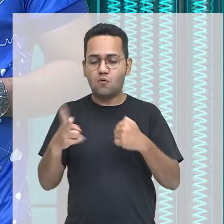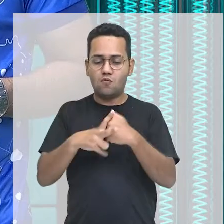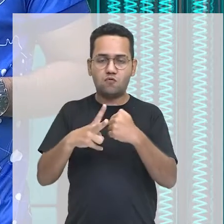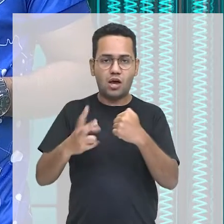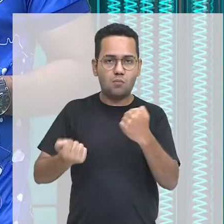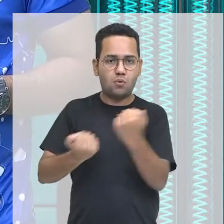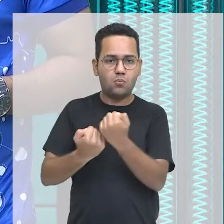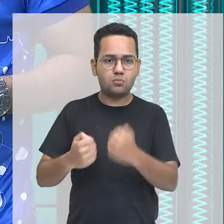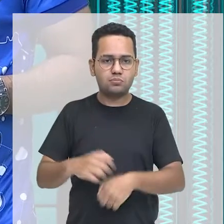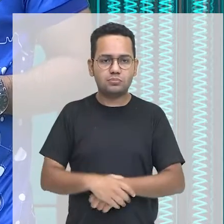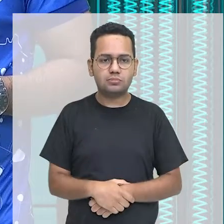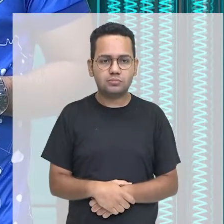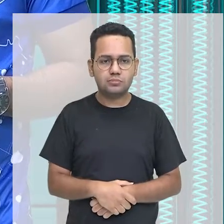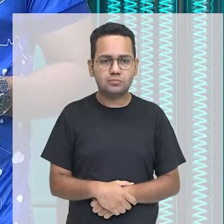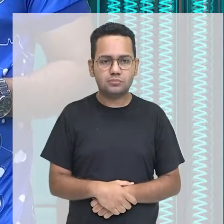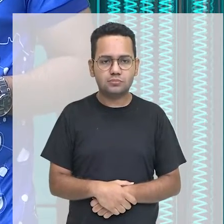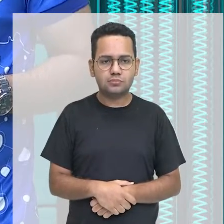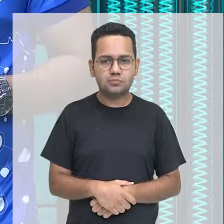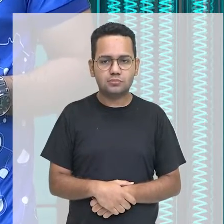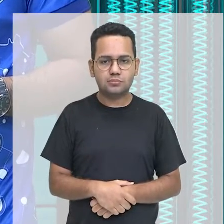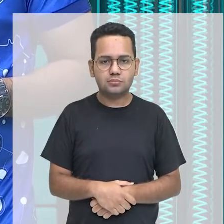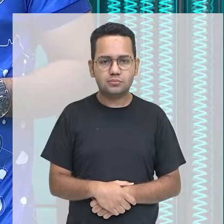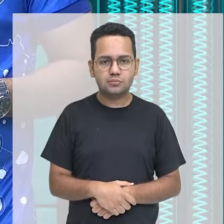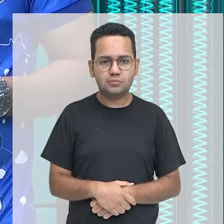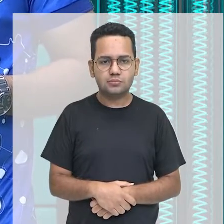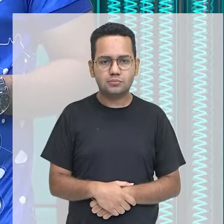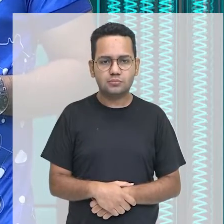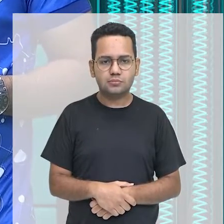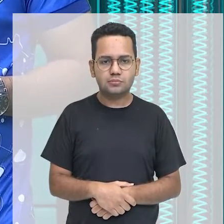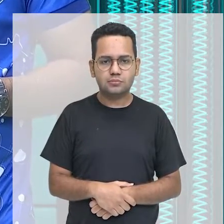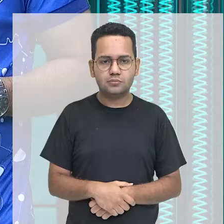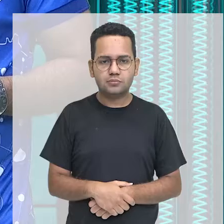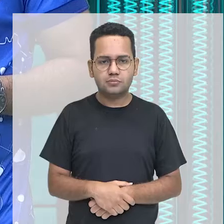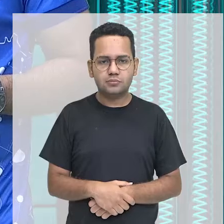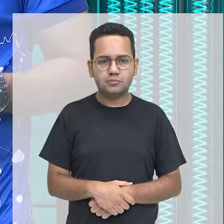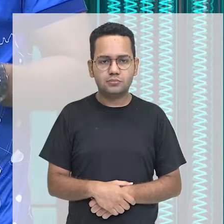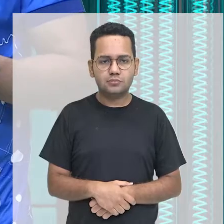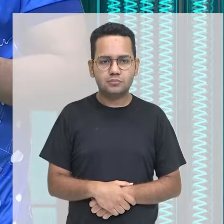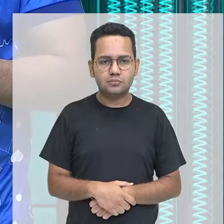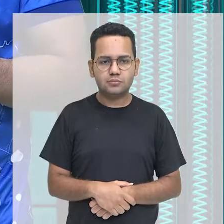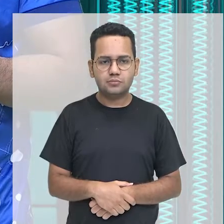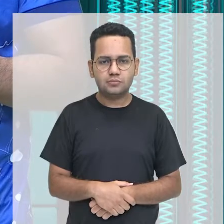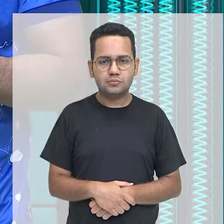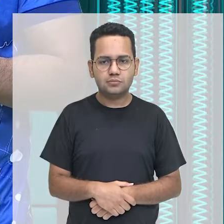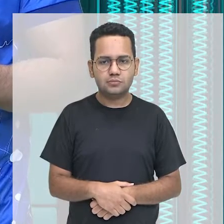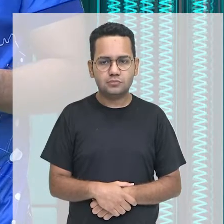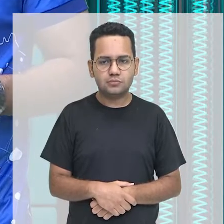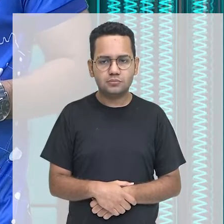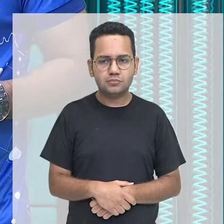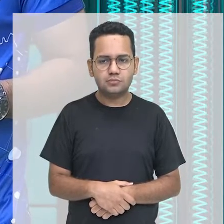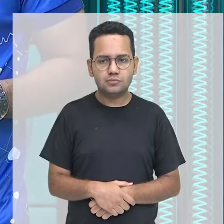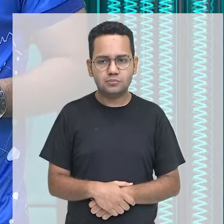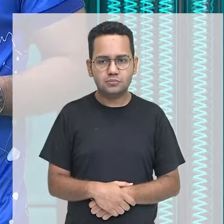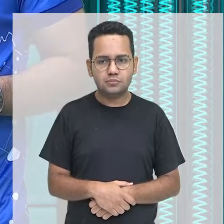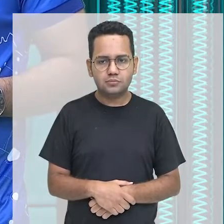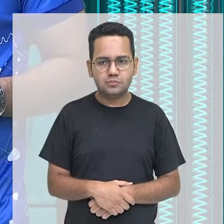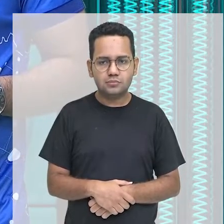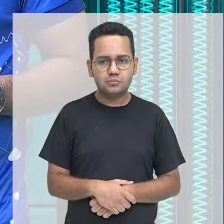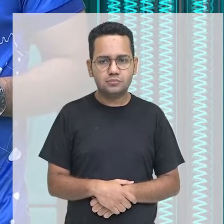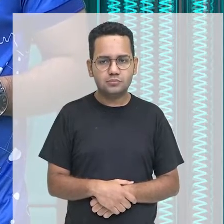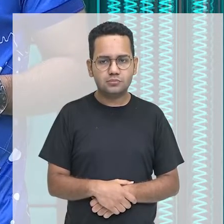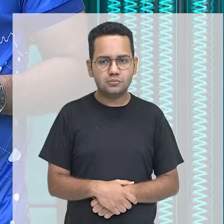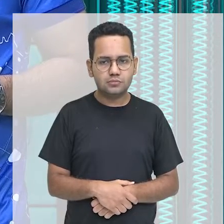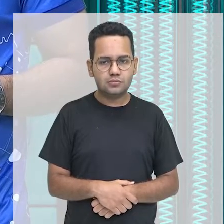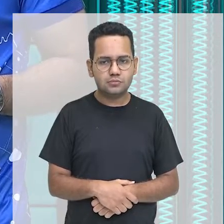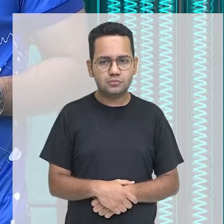Então, o not, que é o advérbio de negação, que é a partícula de negação, e aquela palavrinha que de fato vai indicar a negação, ela sempre